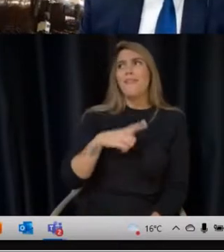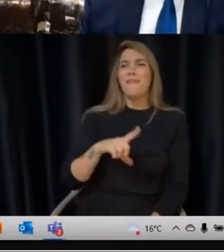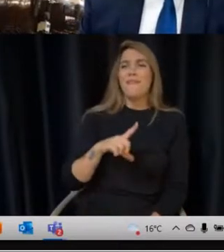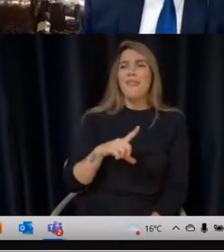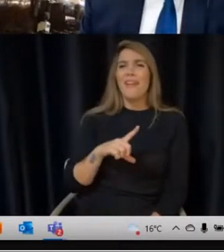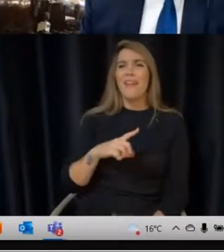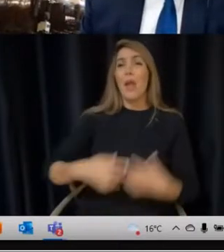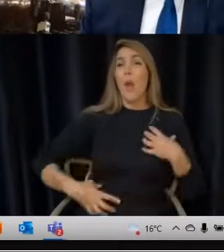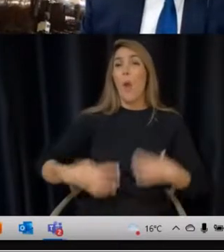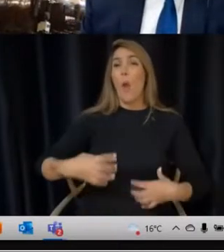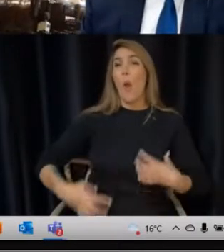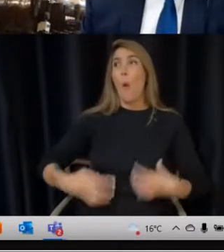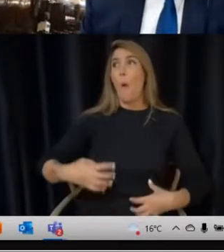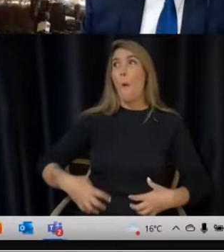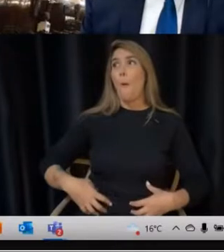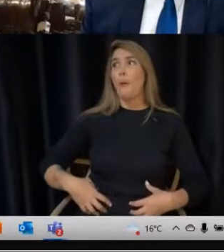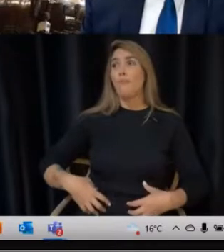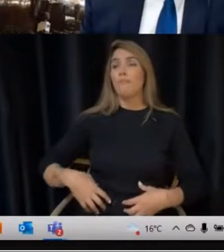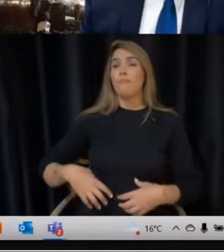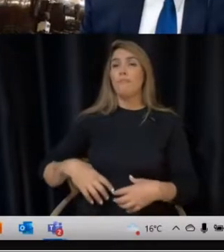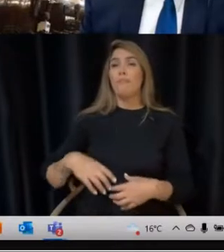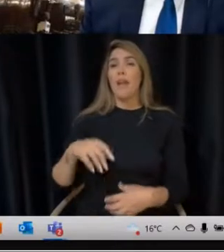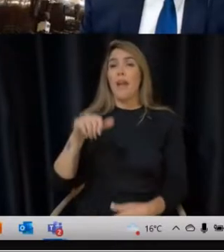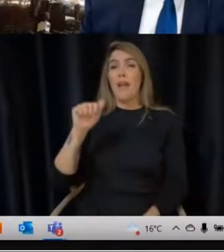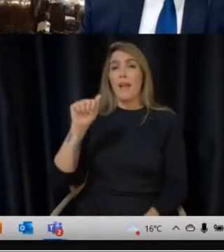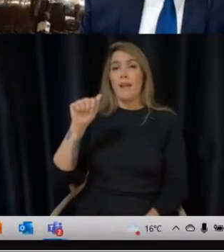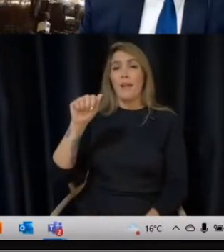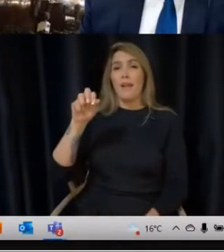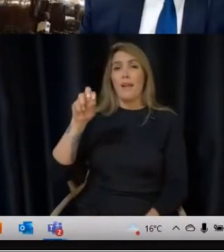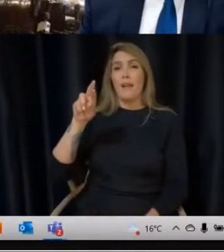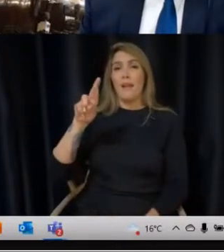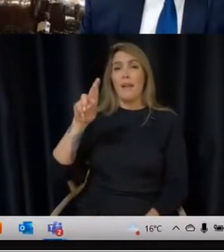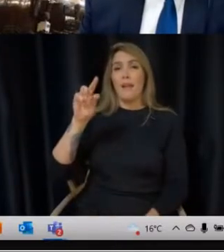são com órgãos de animais, mas aqui no Brasil ainda está em